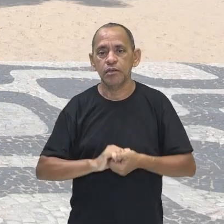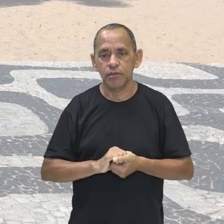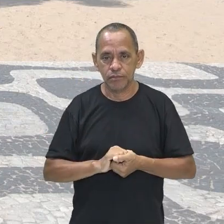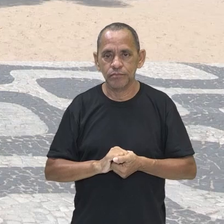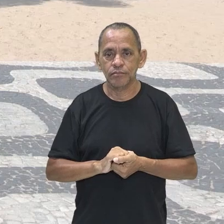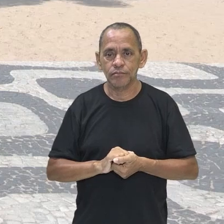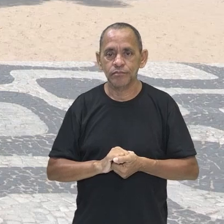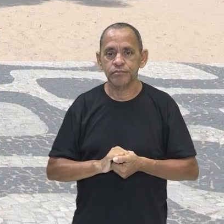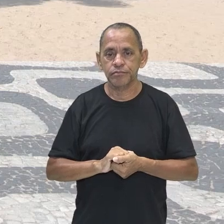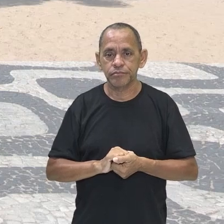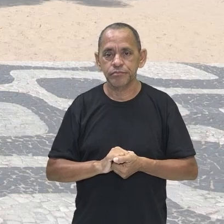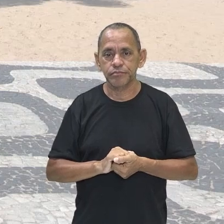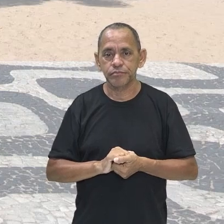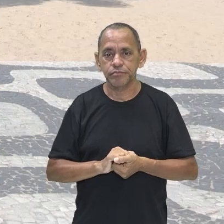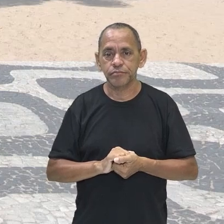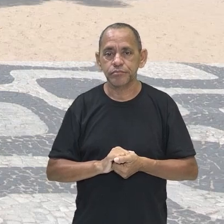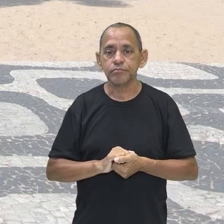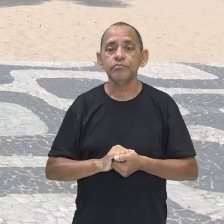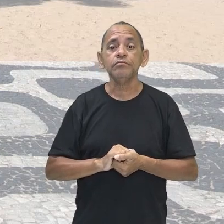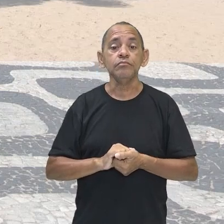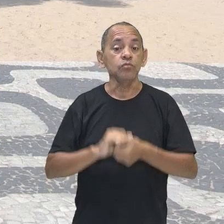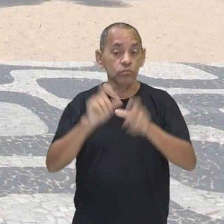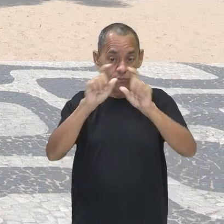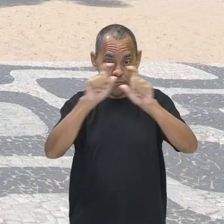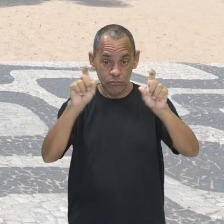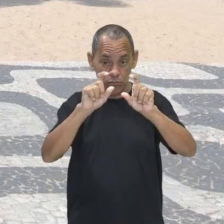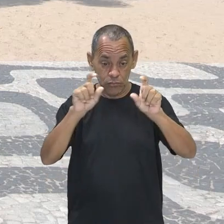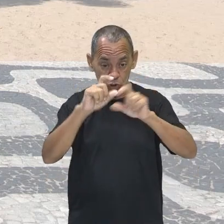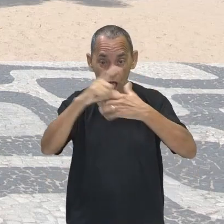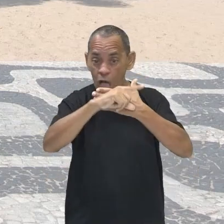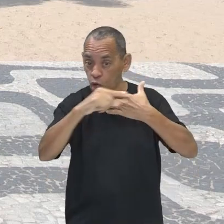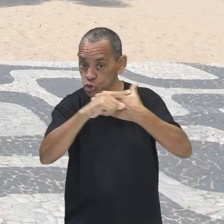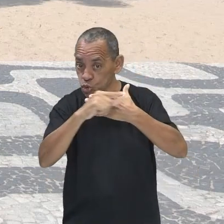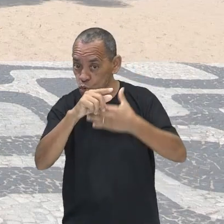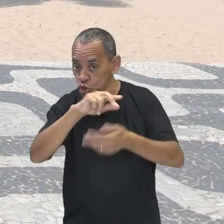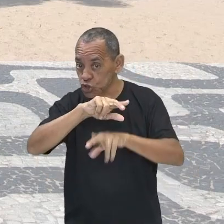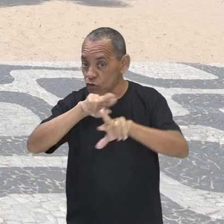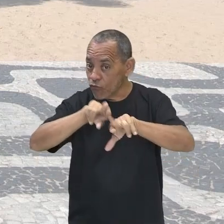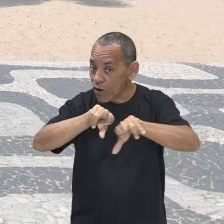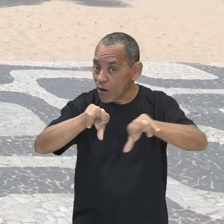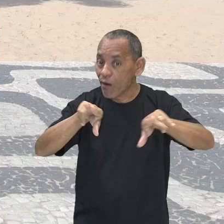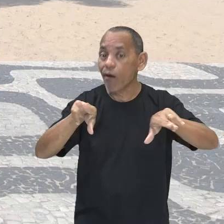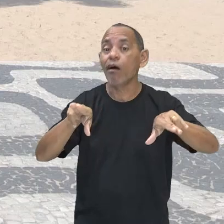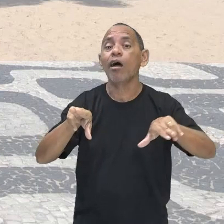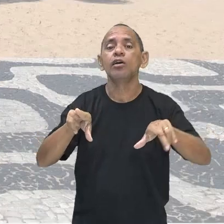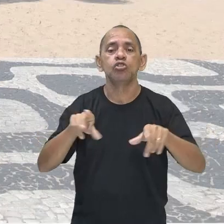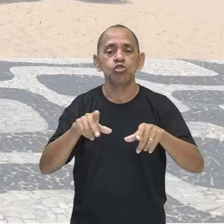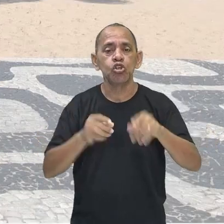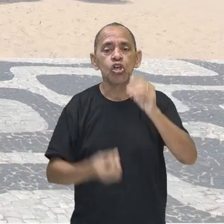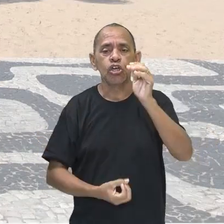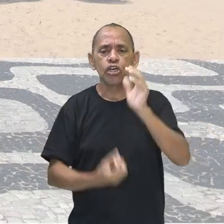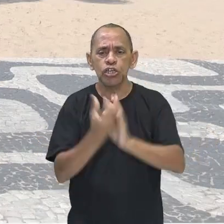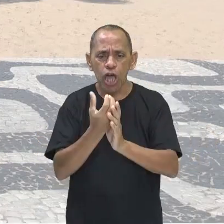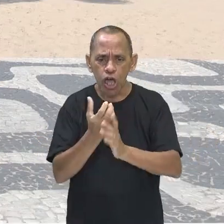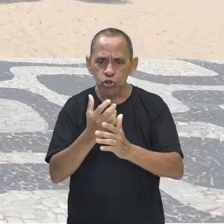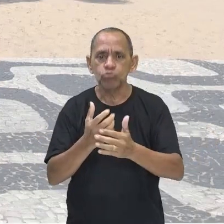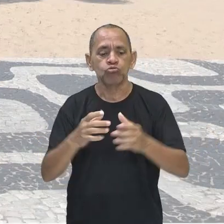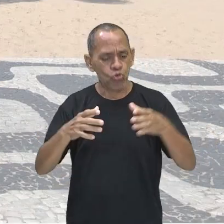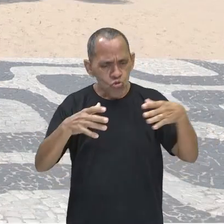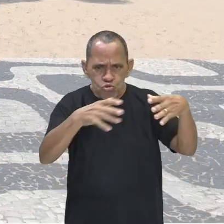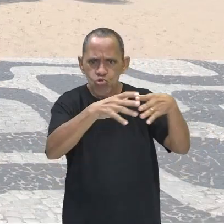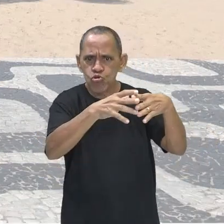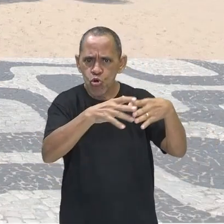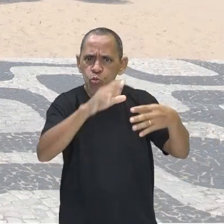Jobim e Vinícius de Moraes, tá? Então, dentro desse contexto, Vinícius de Moraes, ele faz essa